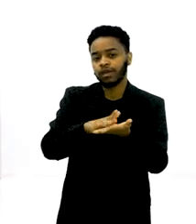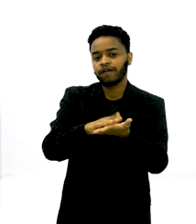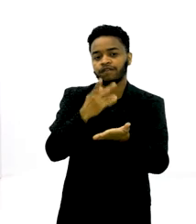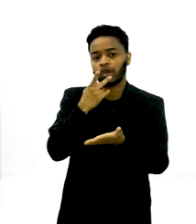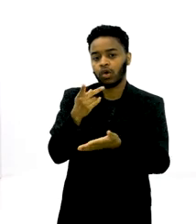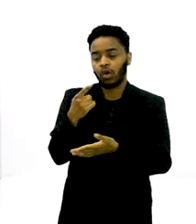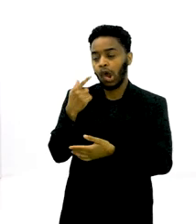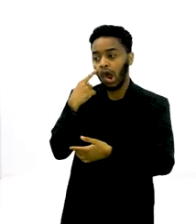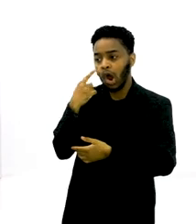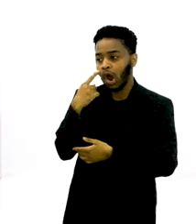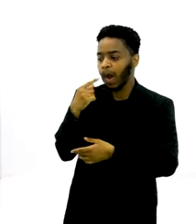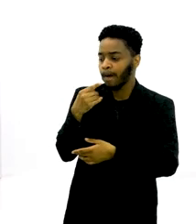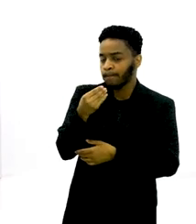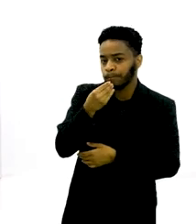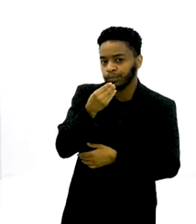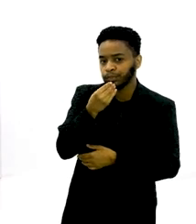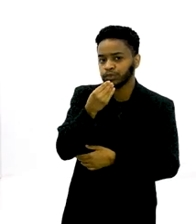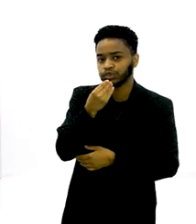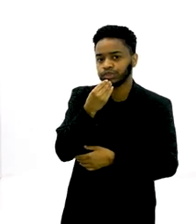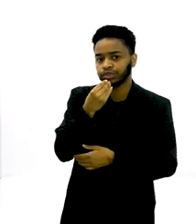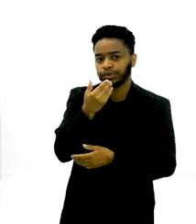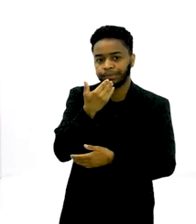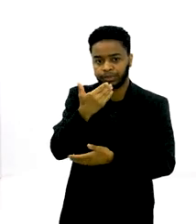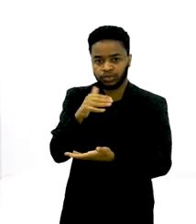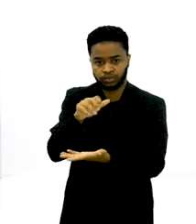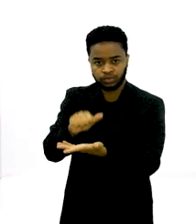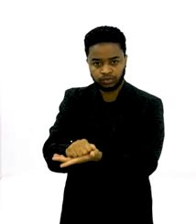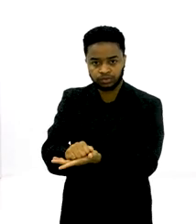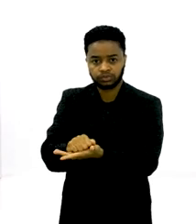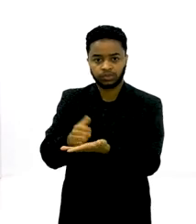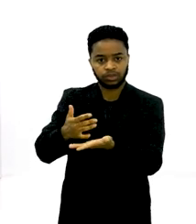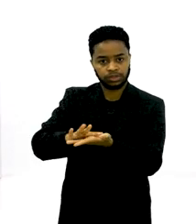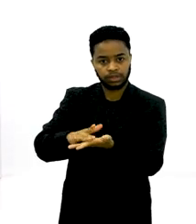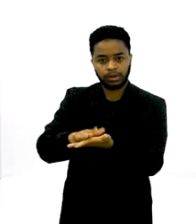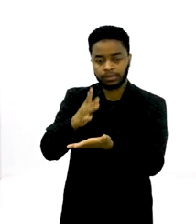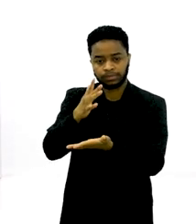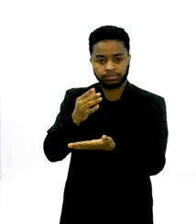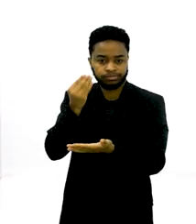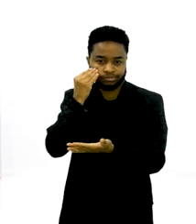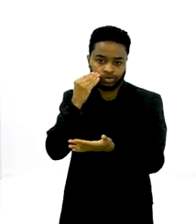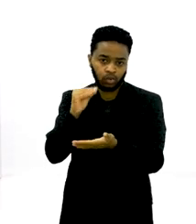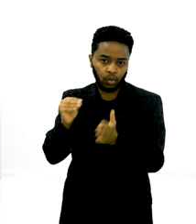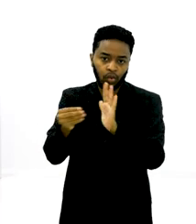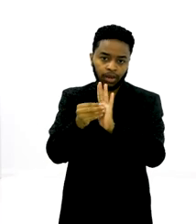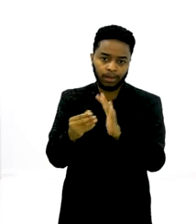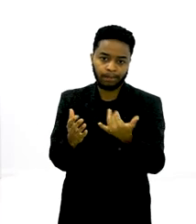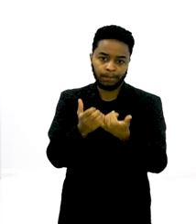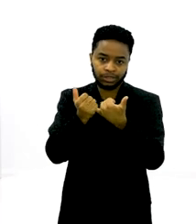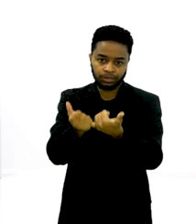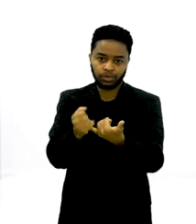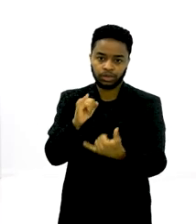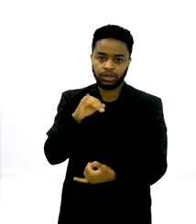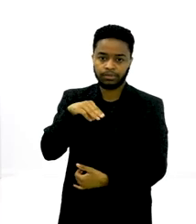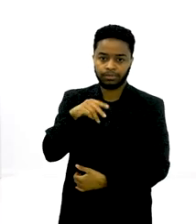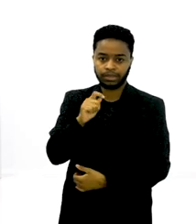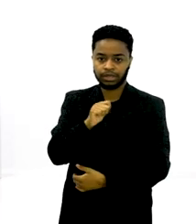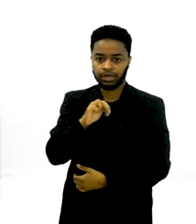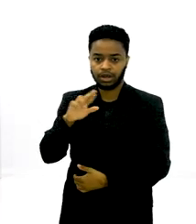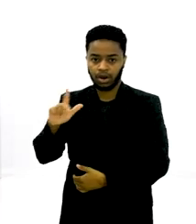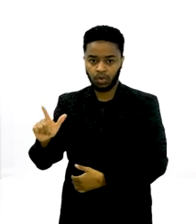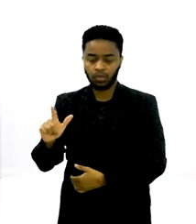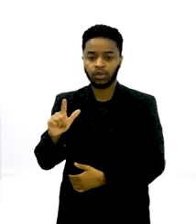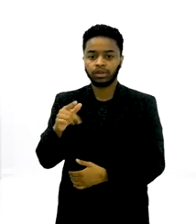podia eh fazer o Pedir o registro do Samba como patrimônio e material do Brasil